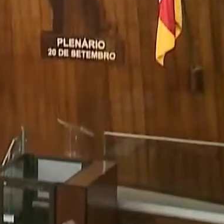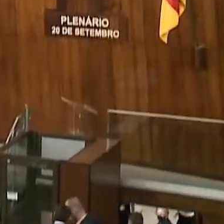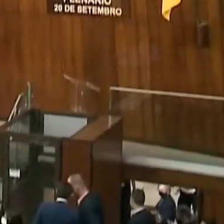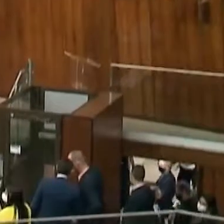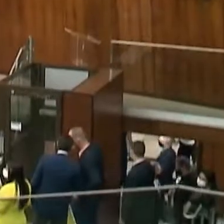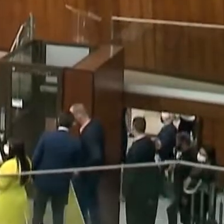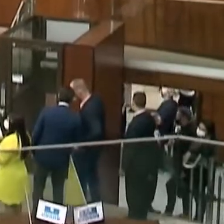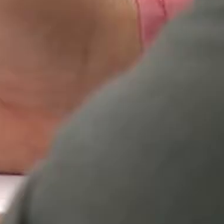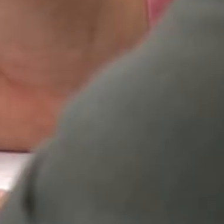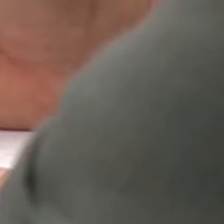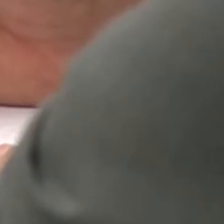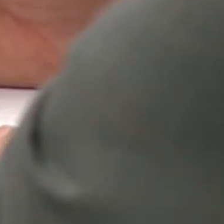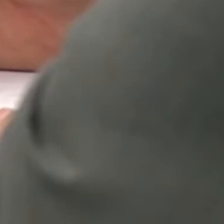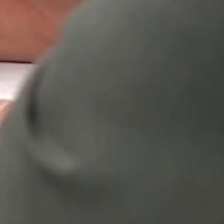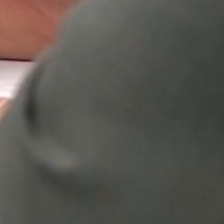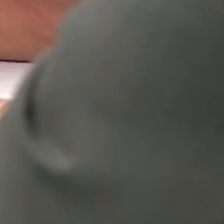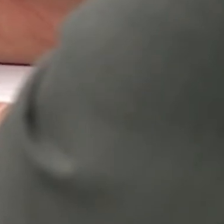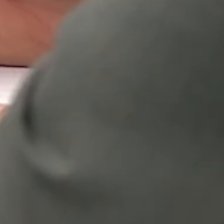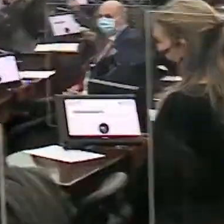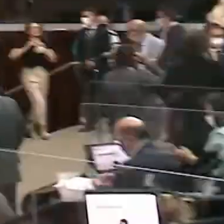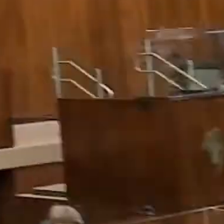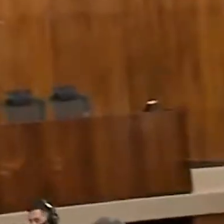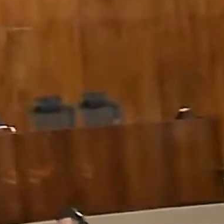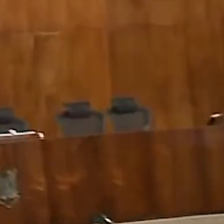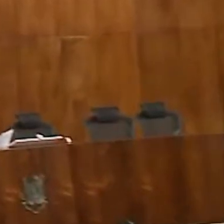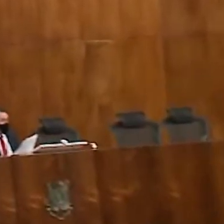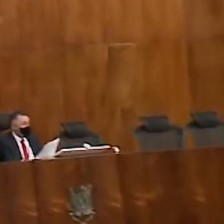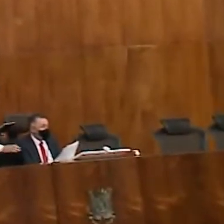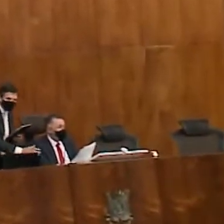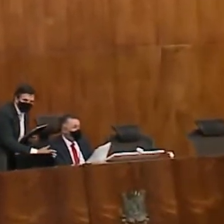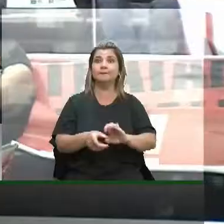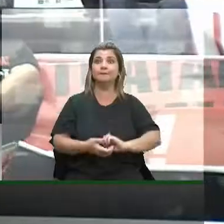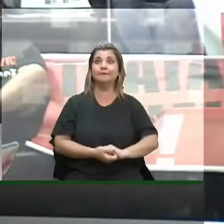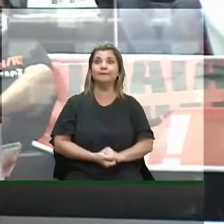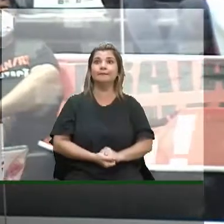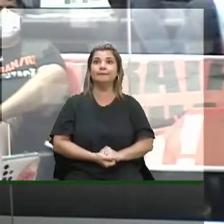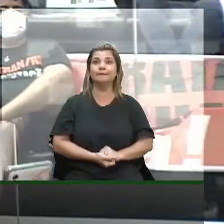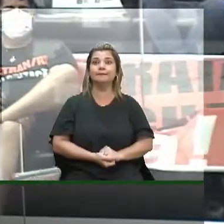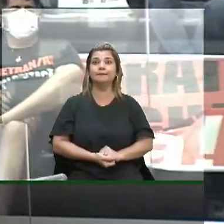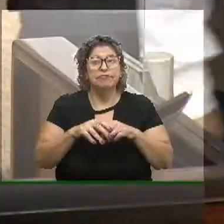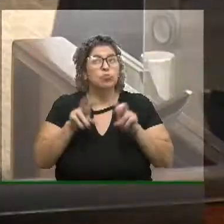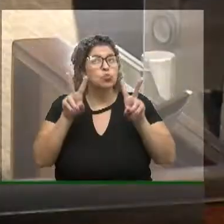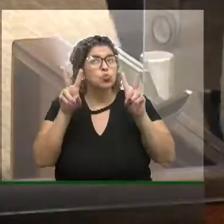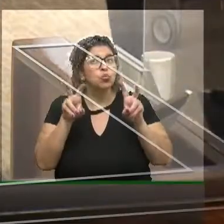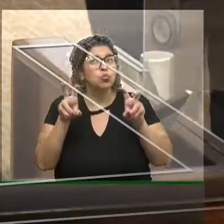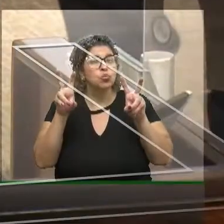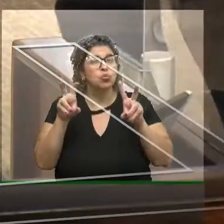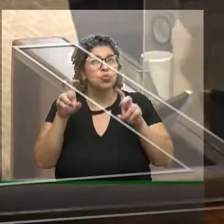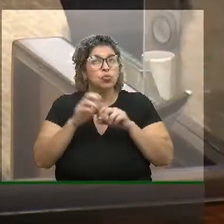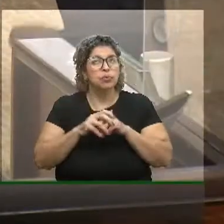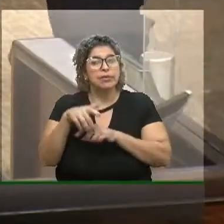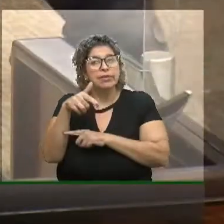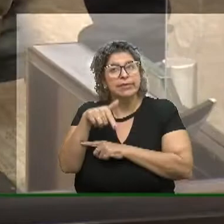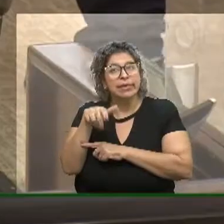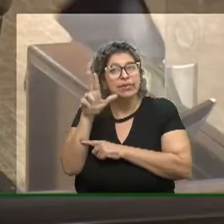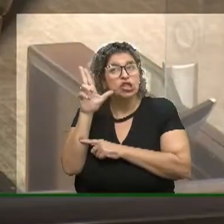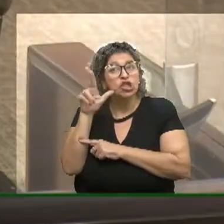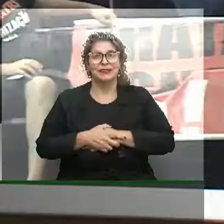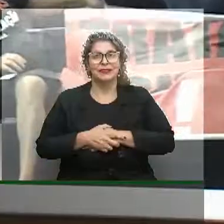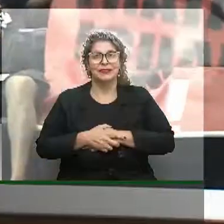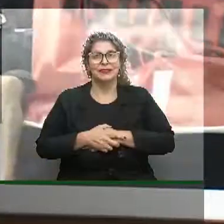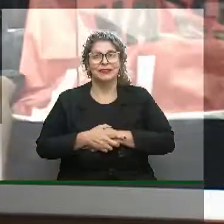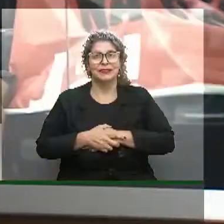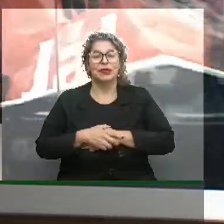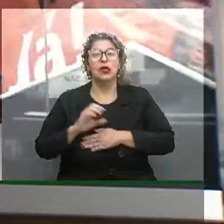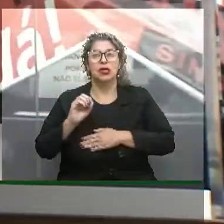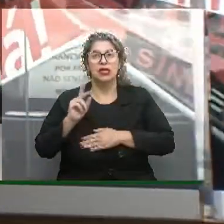dentro do plenário. Outras atividades também ocorrem aqui, como, por exemplo, a Tribuna Popular,